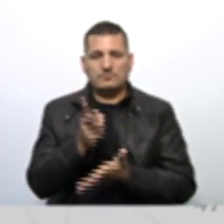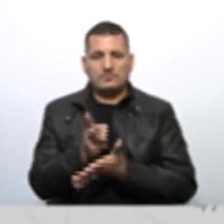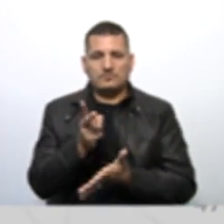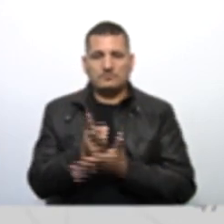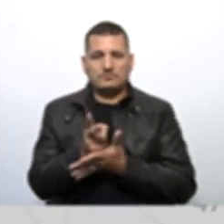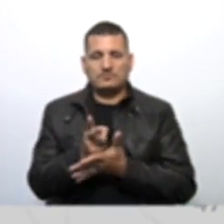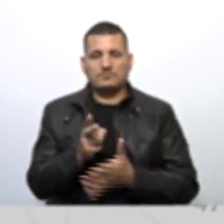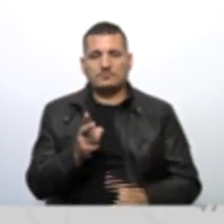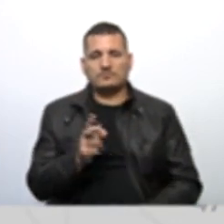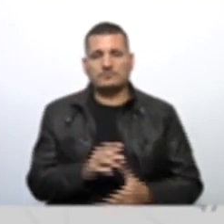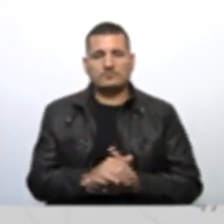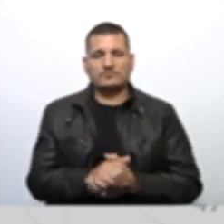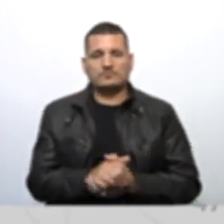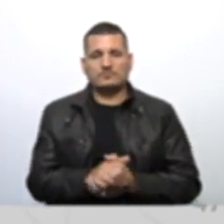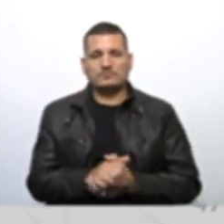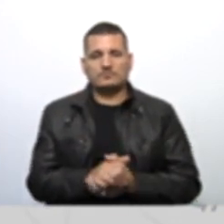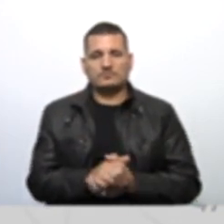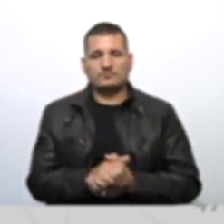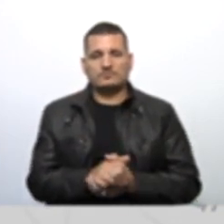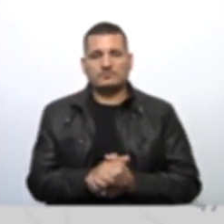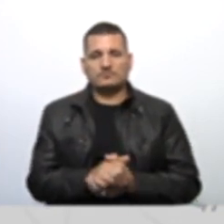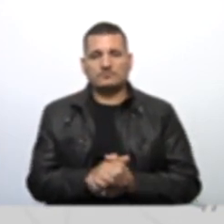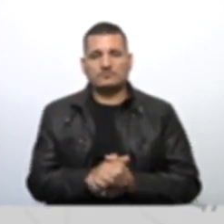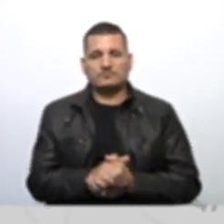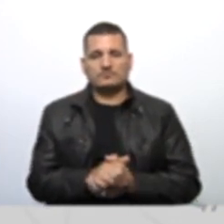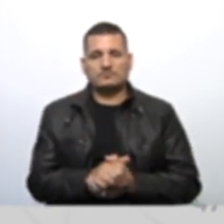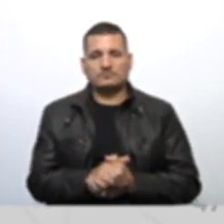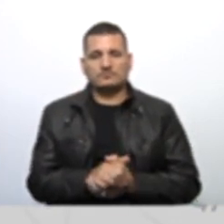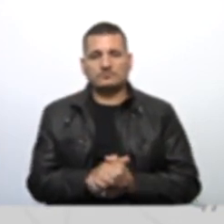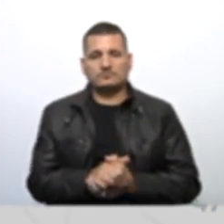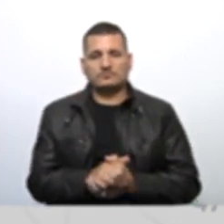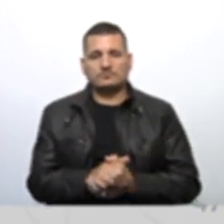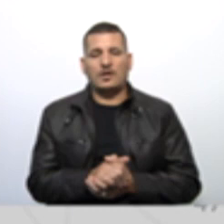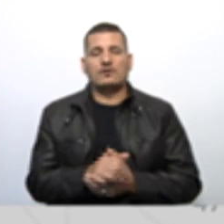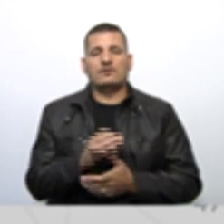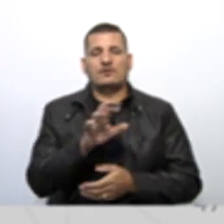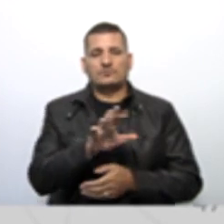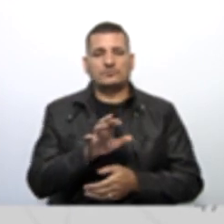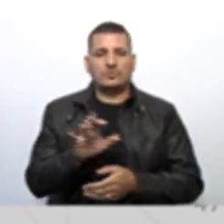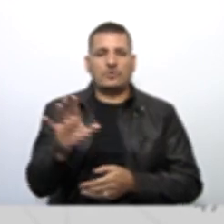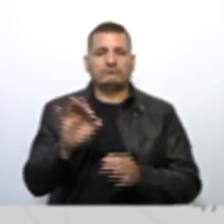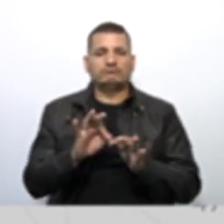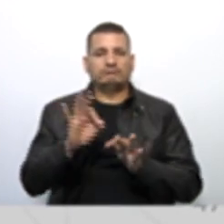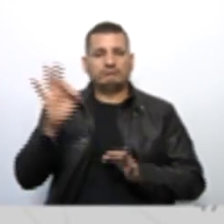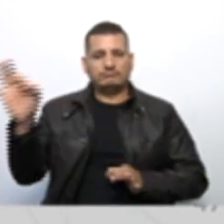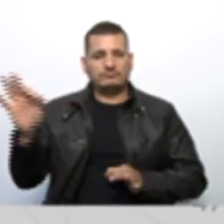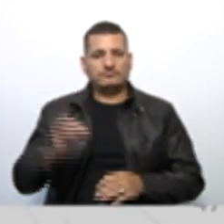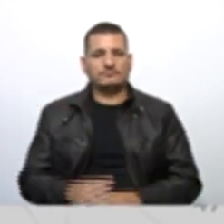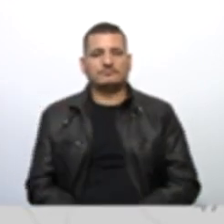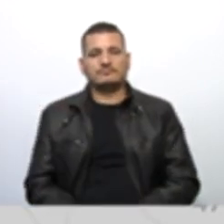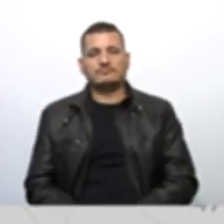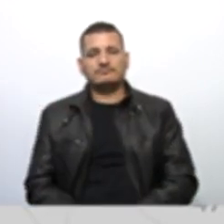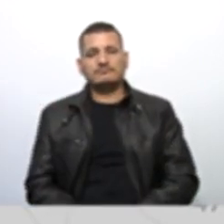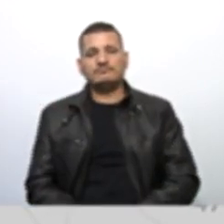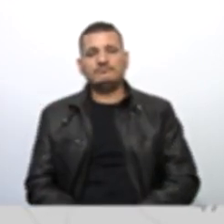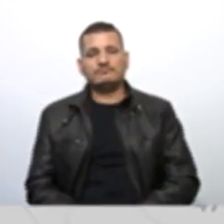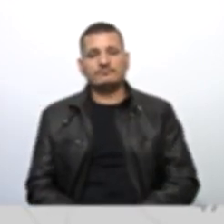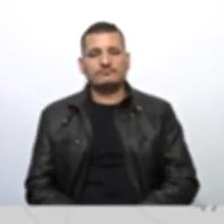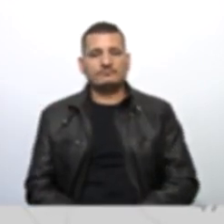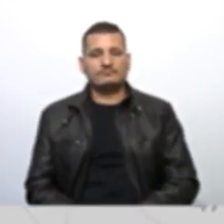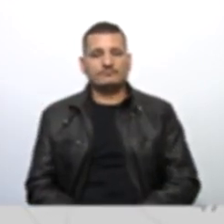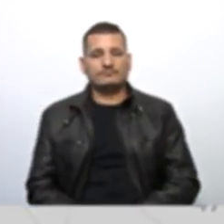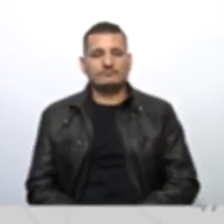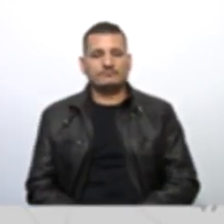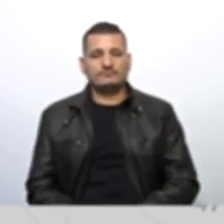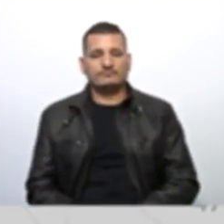em regiões fisicamente distantes. E aí, professor, como é que a gente foi nessa daí? Gente, ó, professor, aqui de